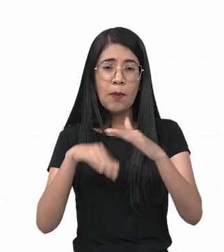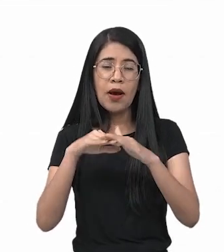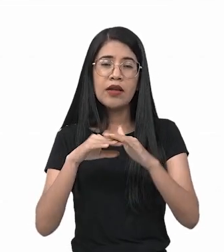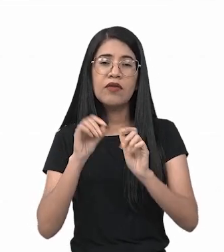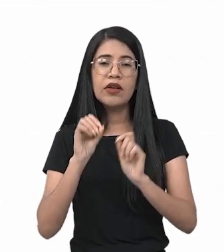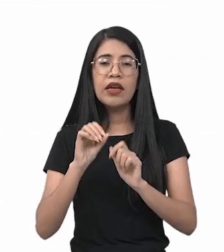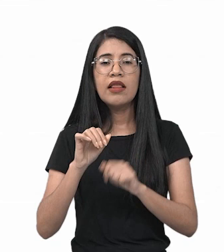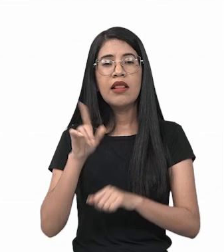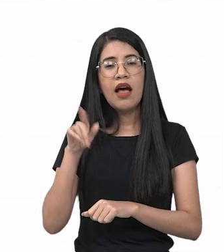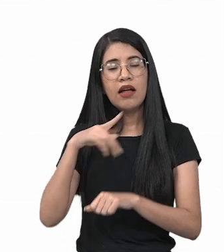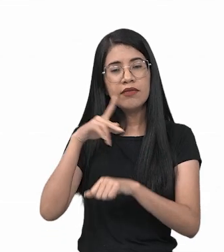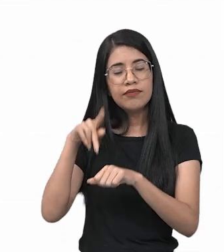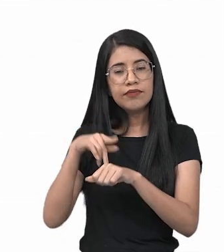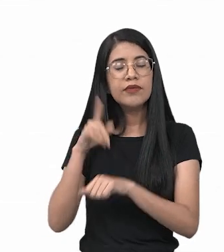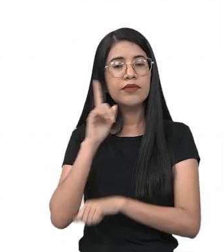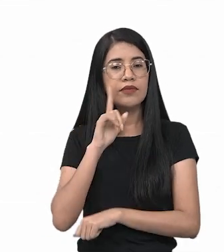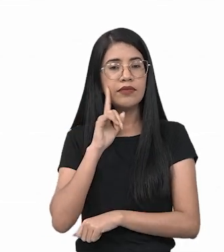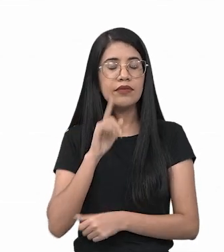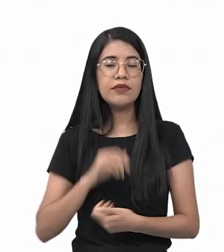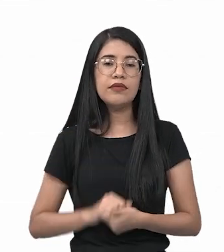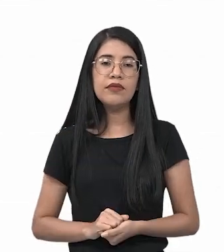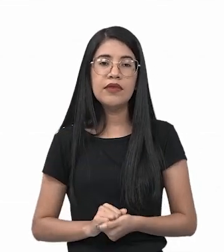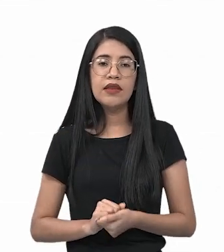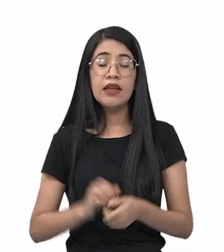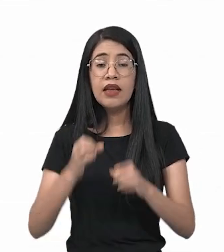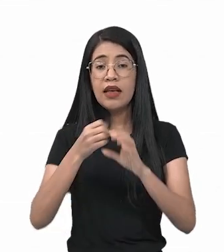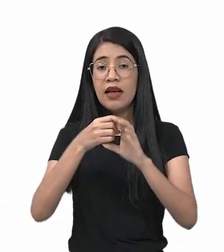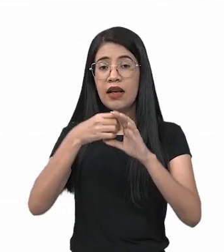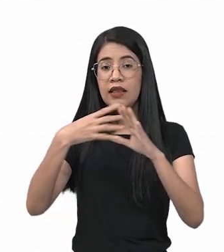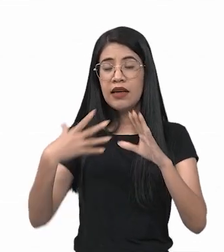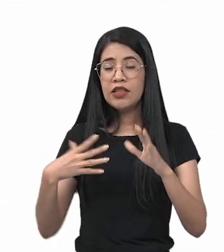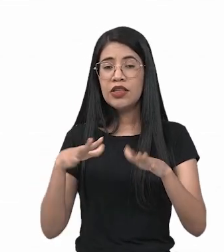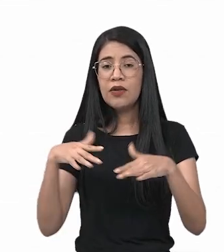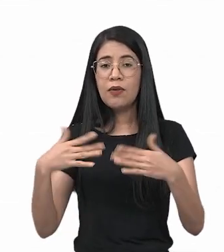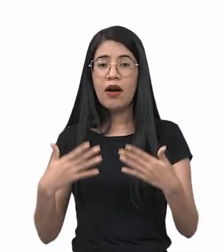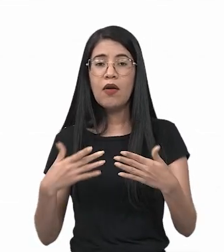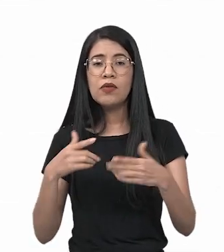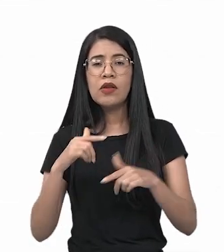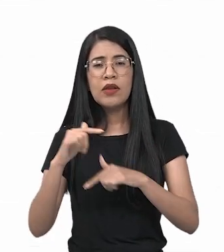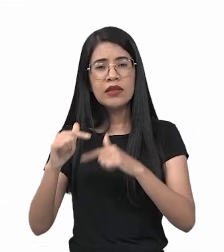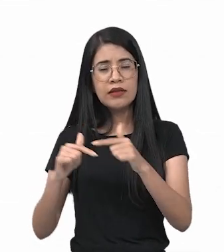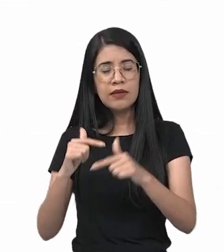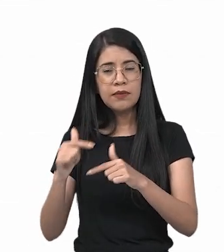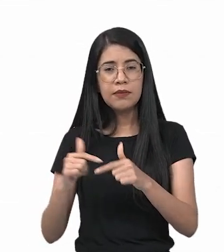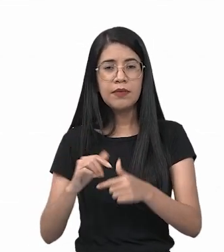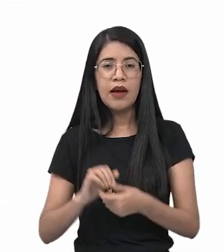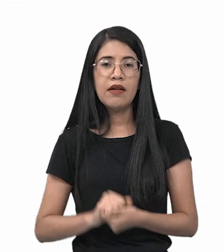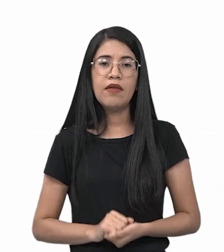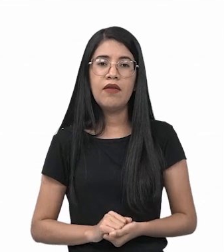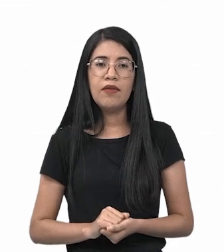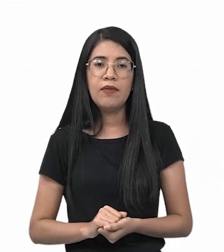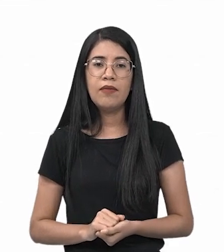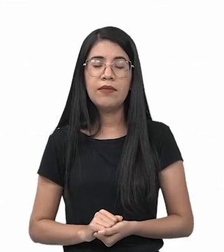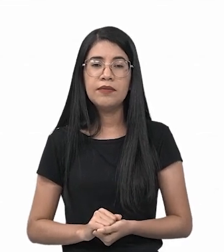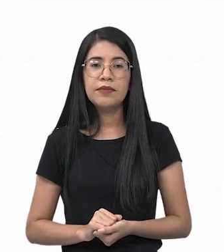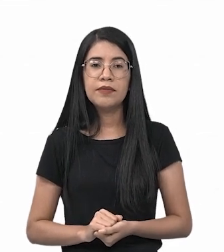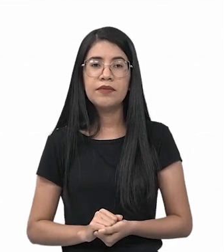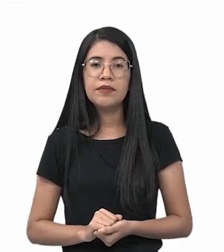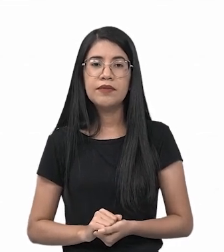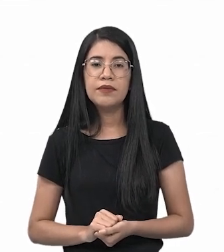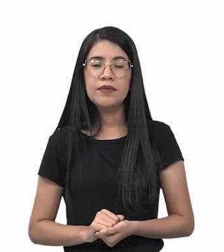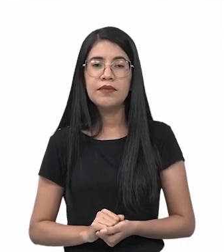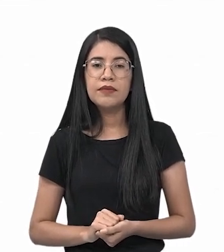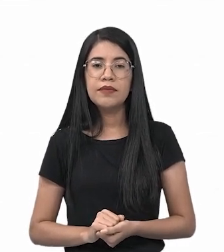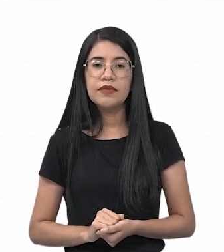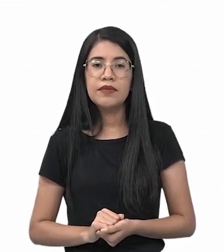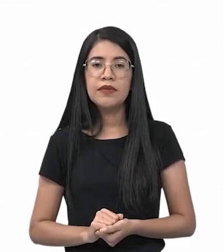York. Agora a gente vai conhecer as características desse movimento da pop art, certo?